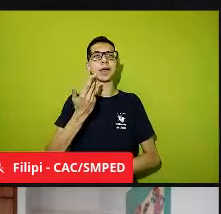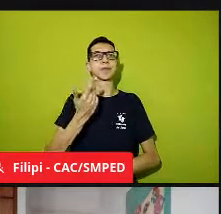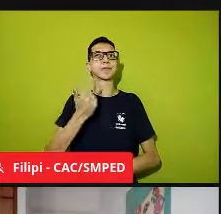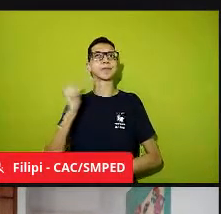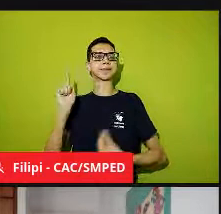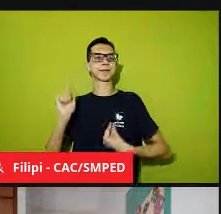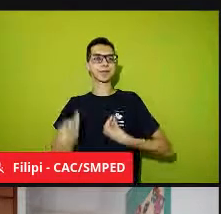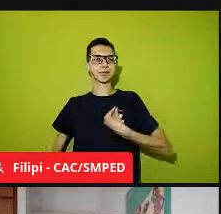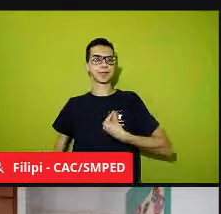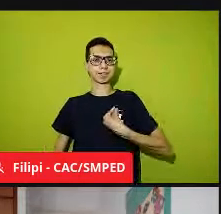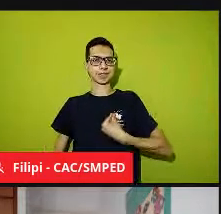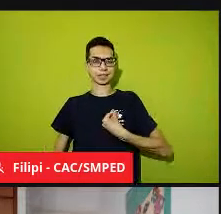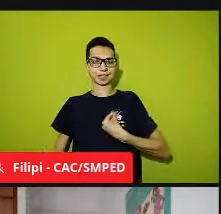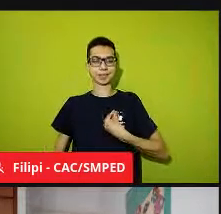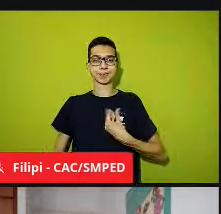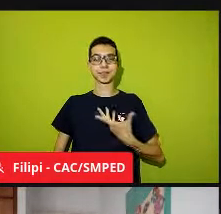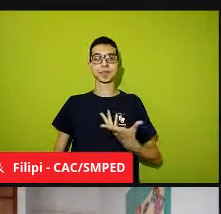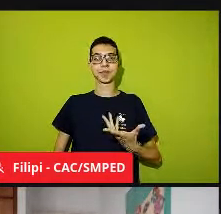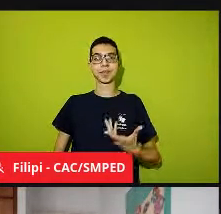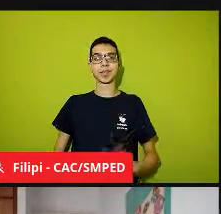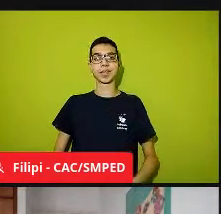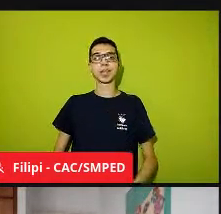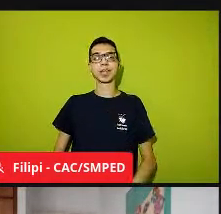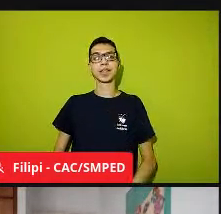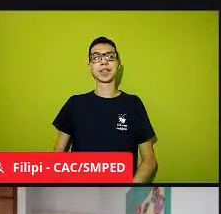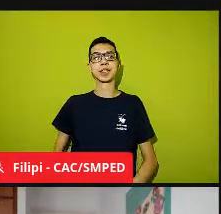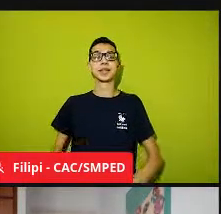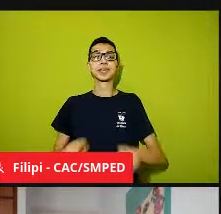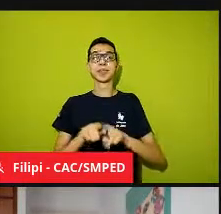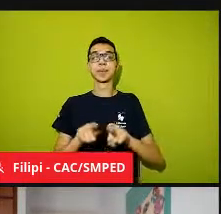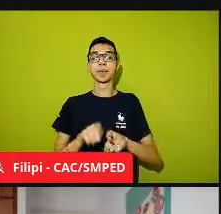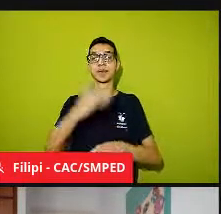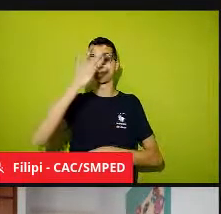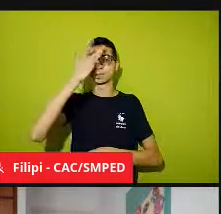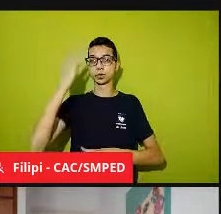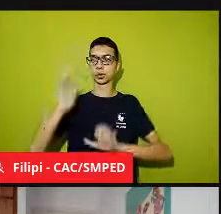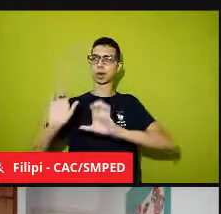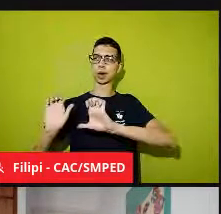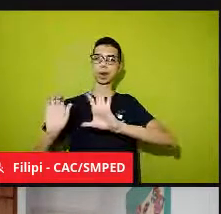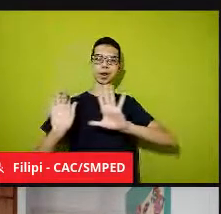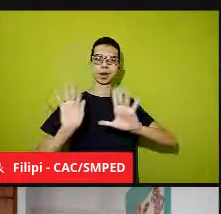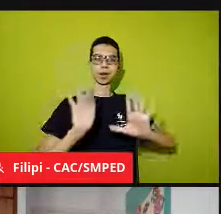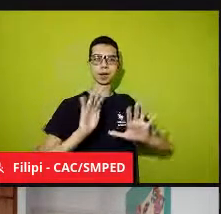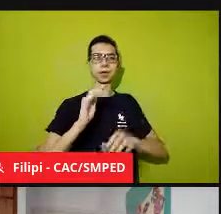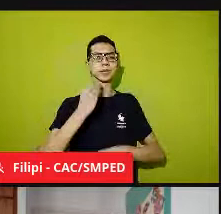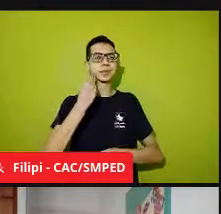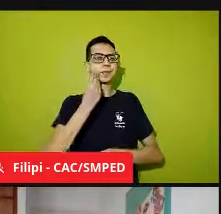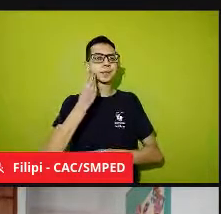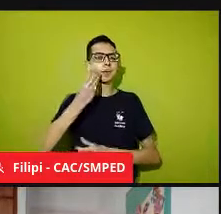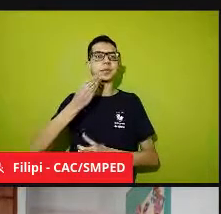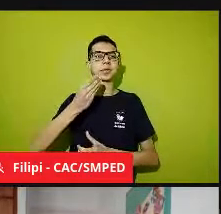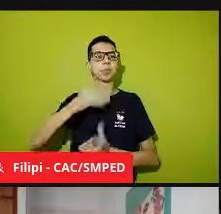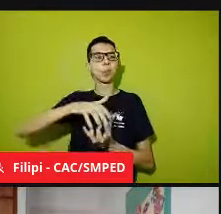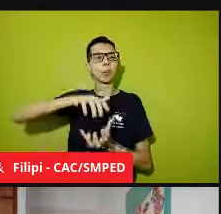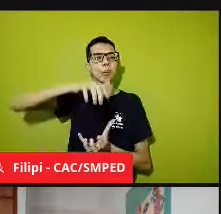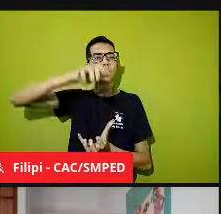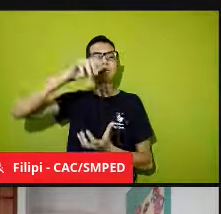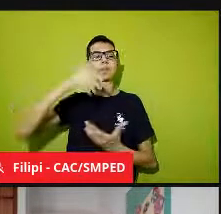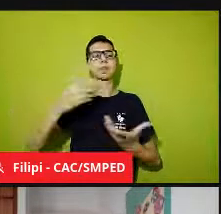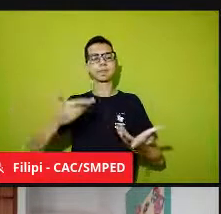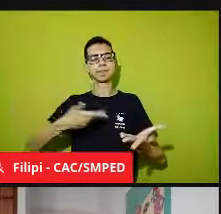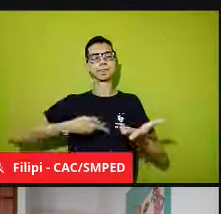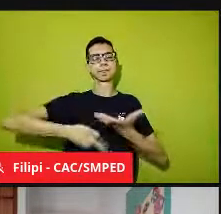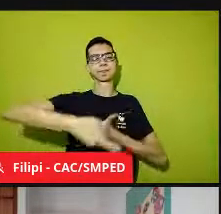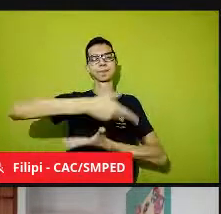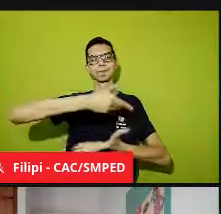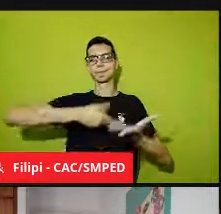energia que a gente acumula lá dentro quando a gente leva também esses públicos para o museu, né? Isso cria novas dinâmicas dentro do museu